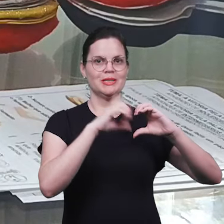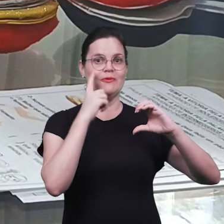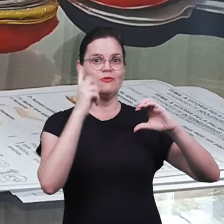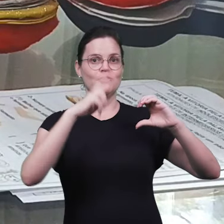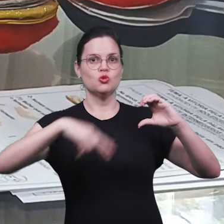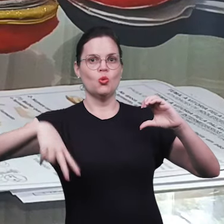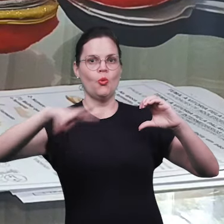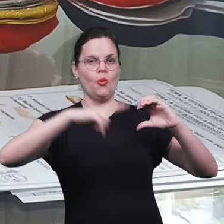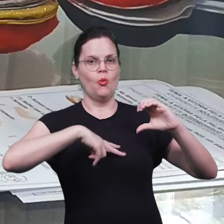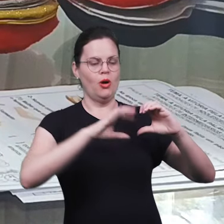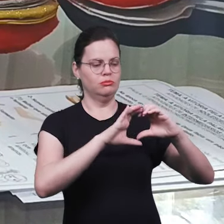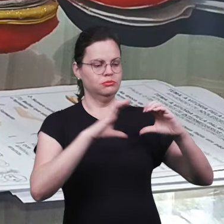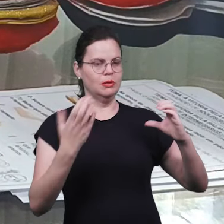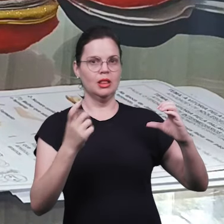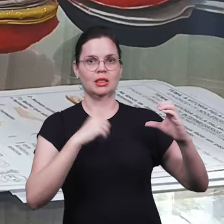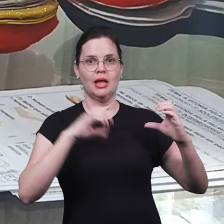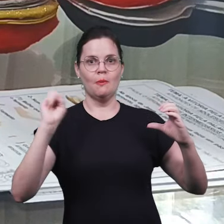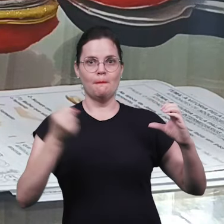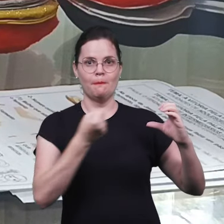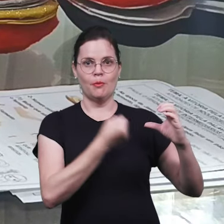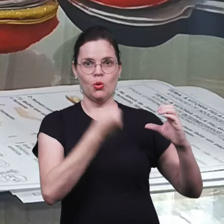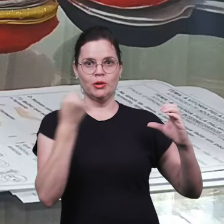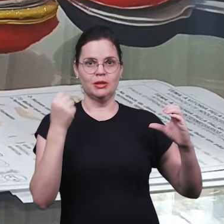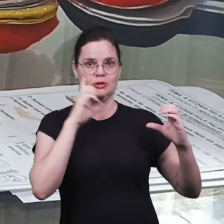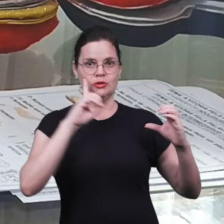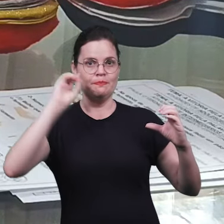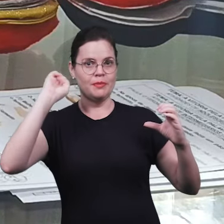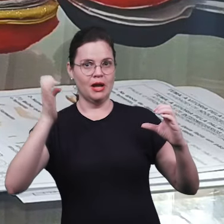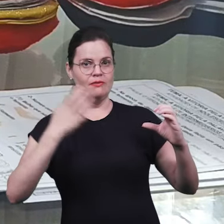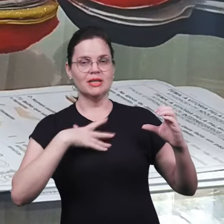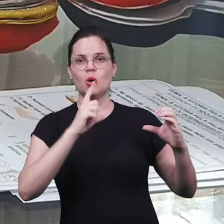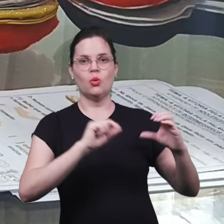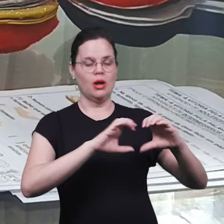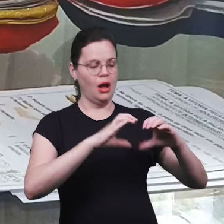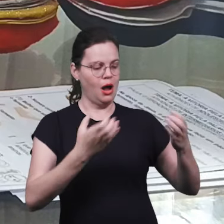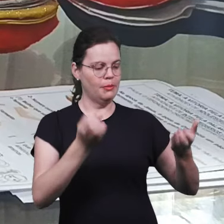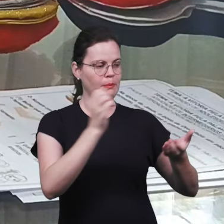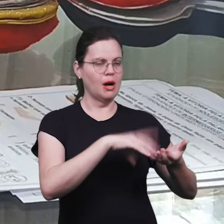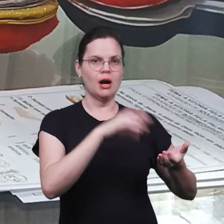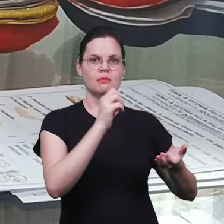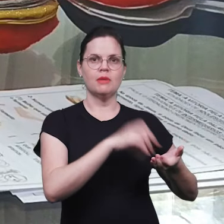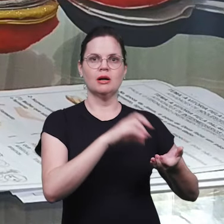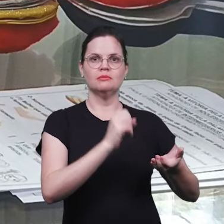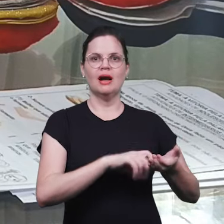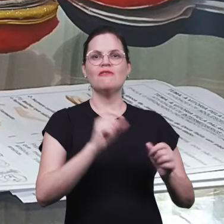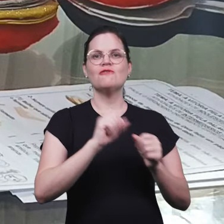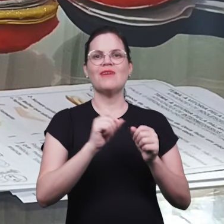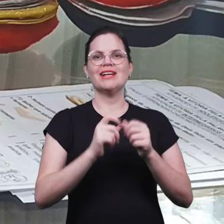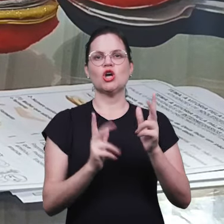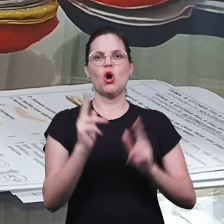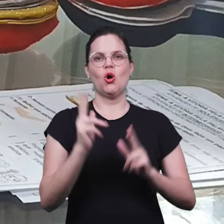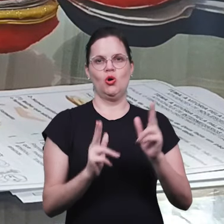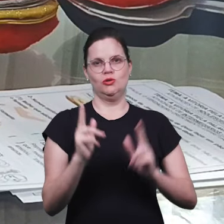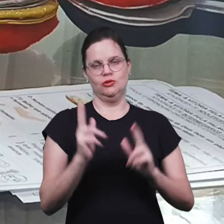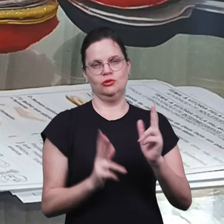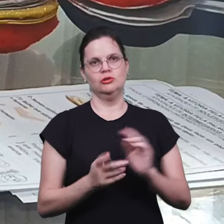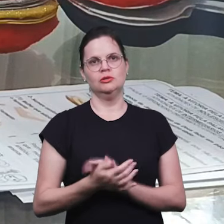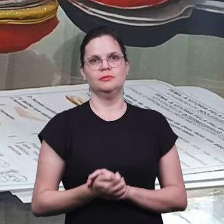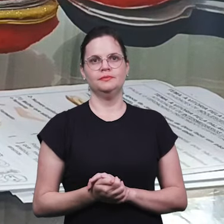mistura, quando ela tem a revelação, o poder de Deus sobre ela, que é a própria palavra que o Senhor nos deixou, sem acrescentar